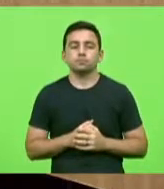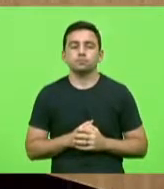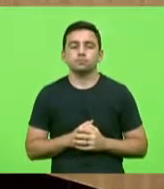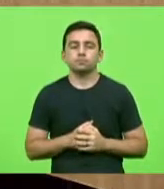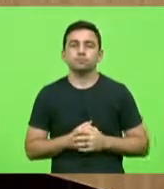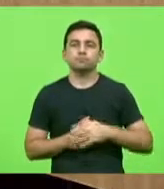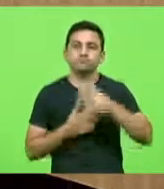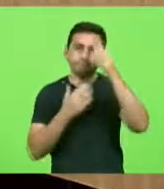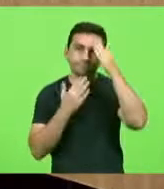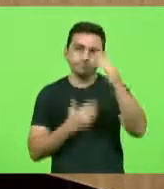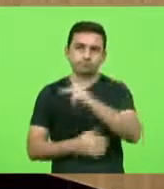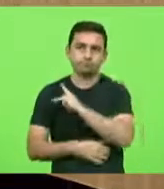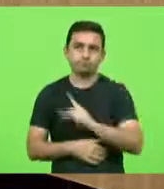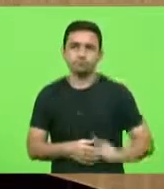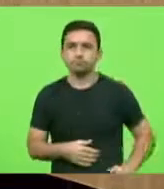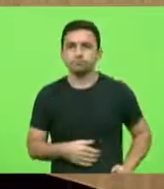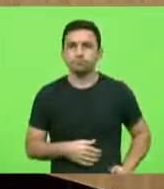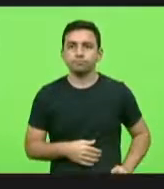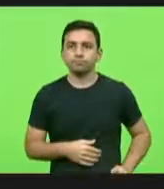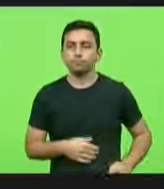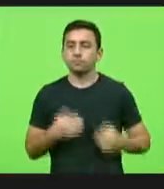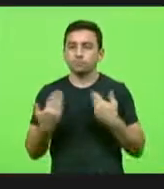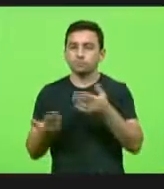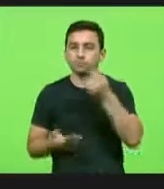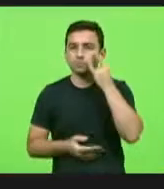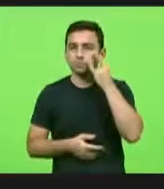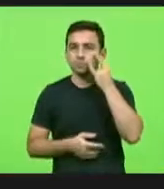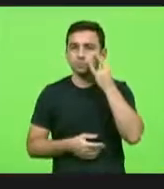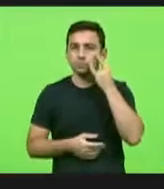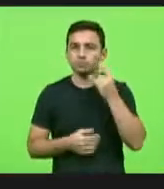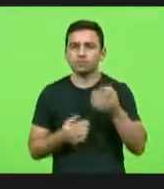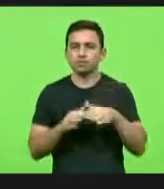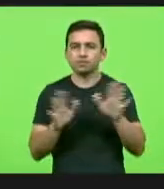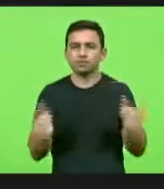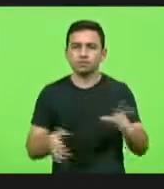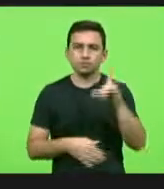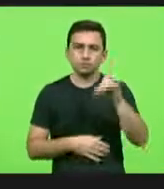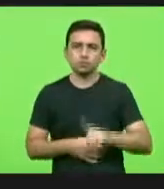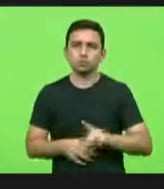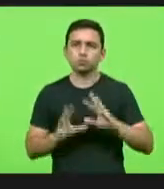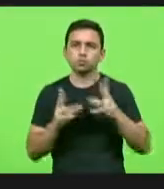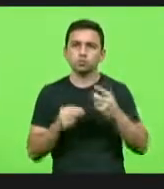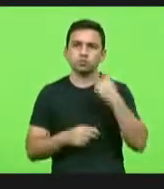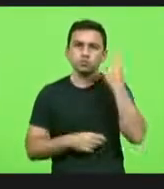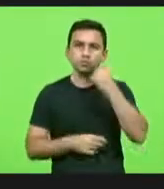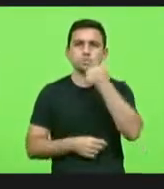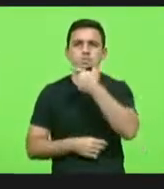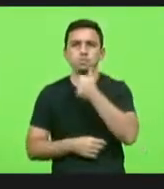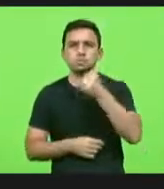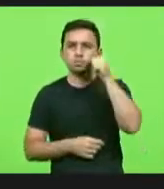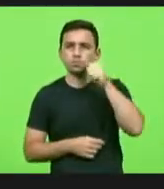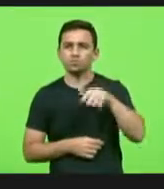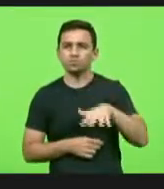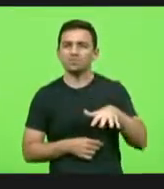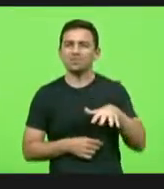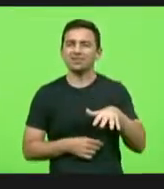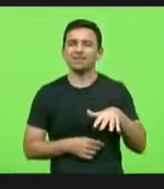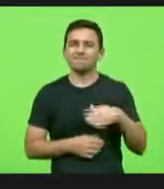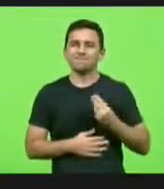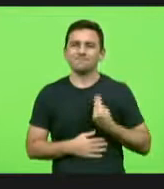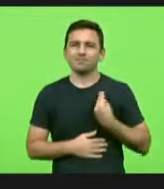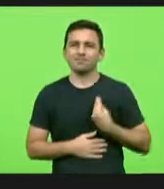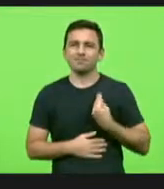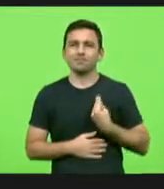Obrigado, presidente. Cumprimento Vossa Excelência, deputado Mauro de Nadal, mesa diretora, nobres deputados, deputadas. todos que fazem